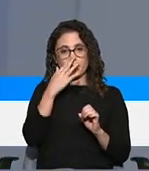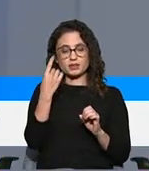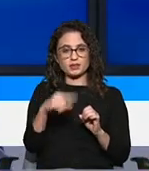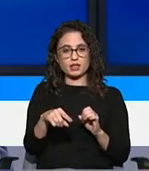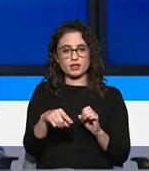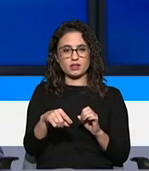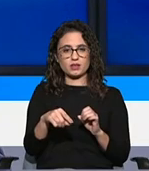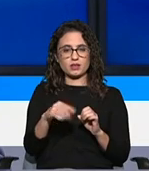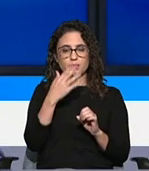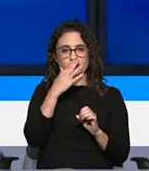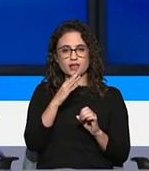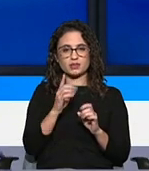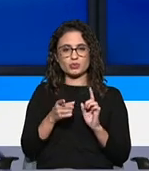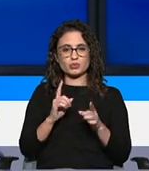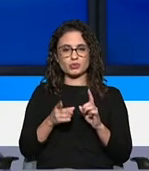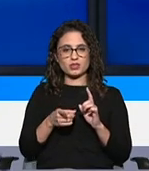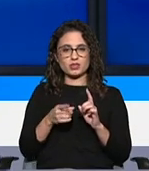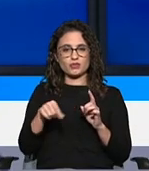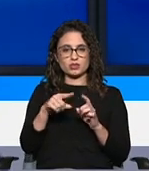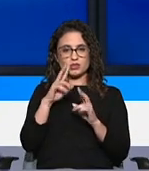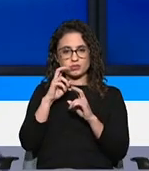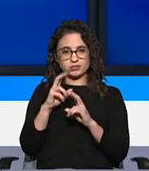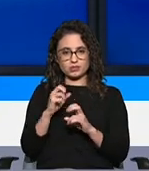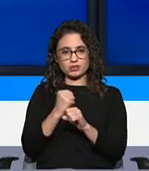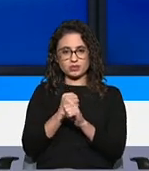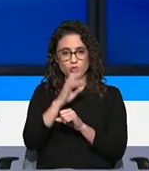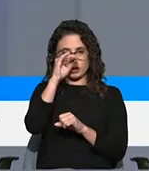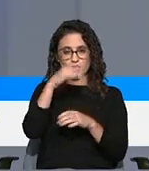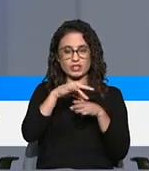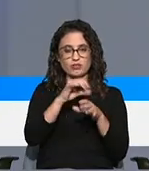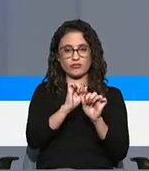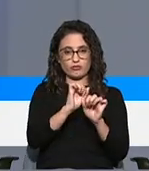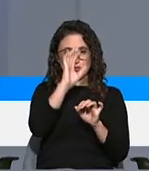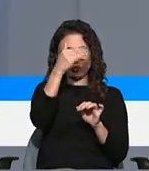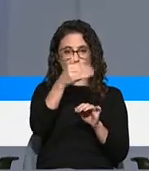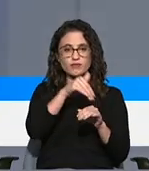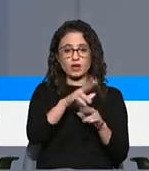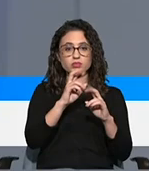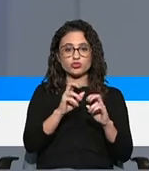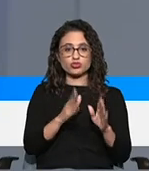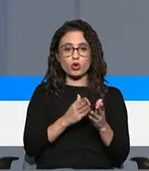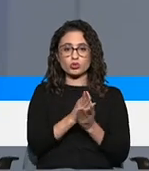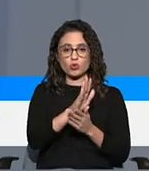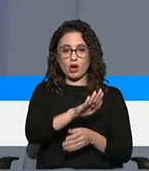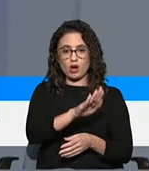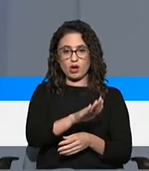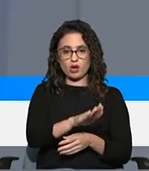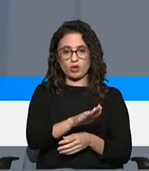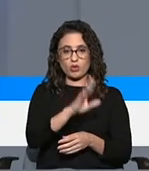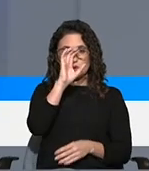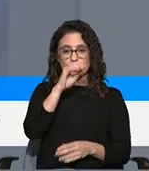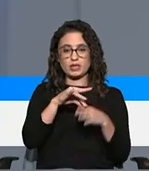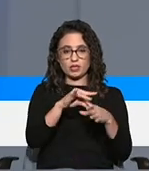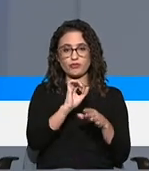que parece que vosso Líder já foi investigado EA Voss futuro